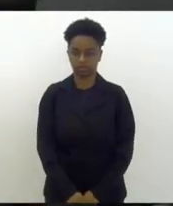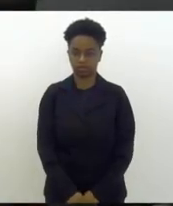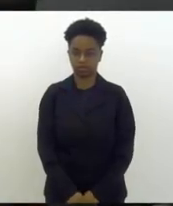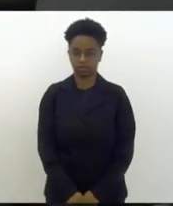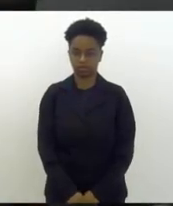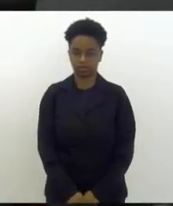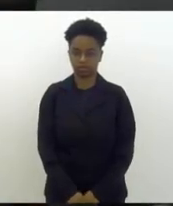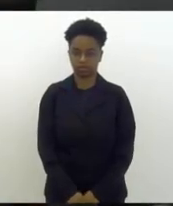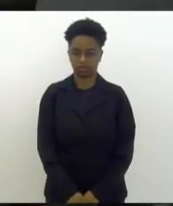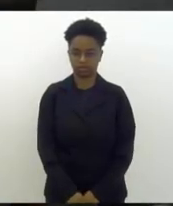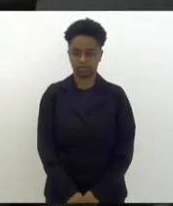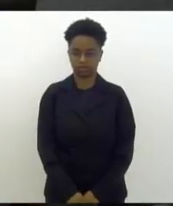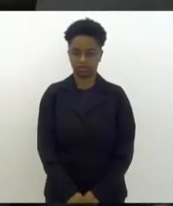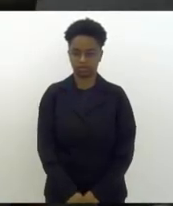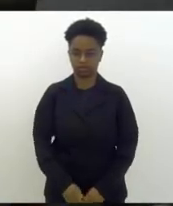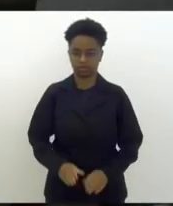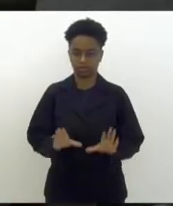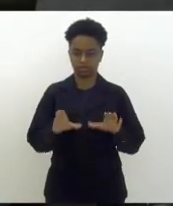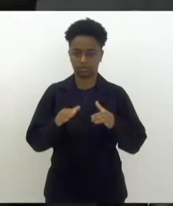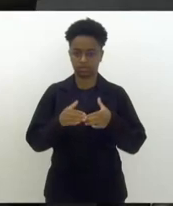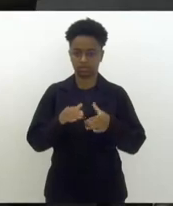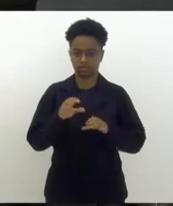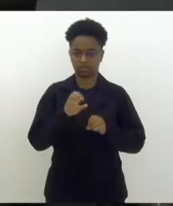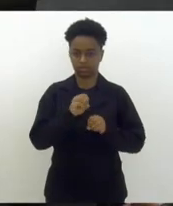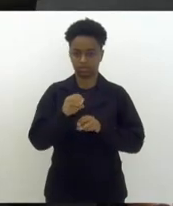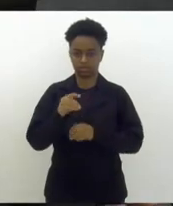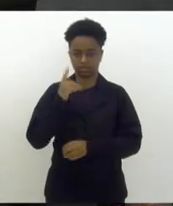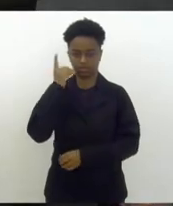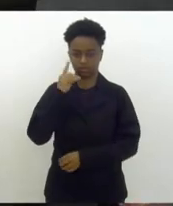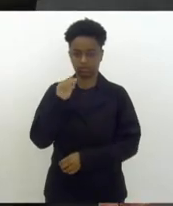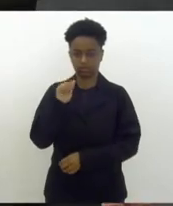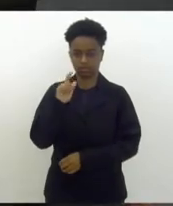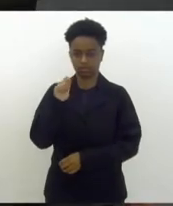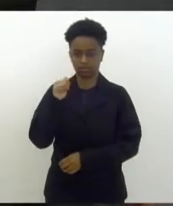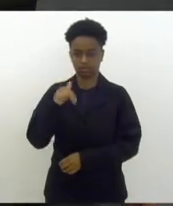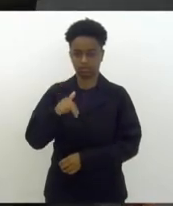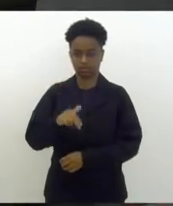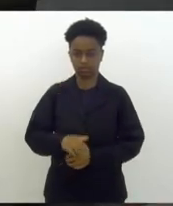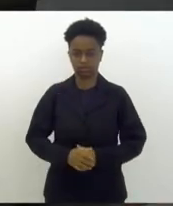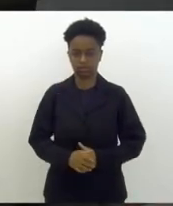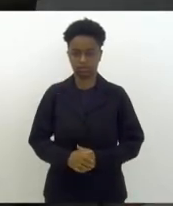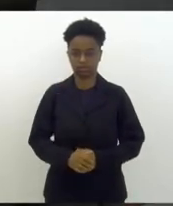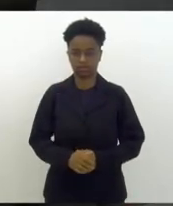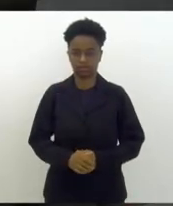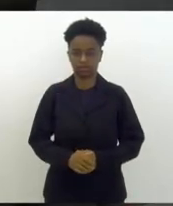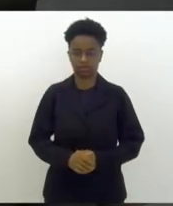Deputado pela comissão de educação Deputado Alan Lopes por favor